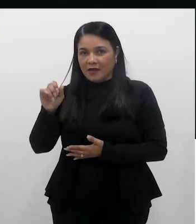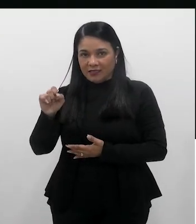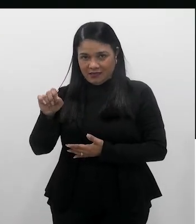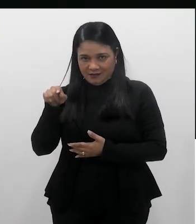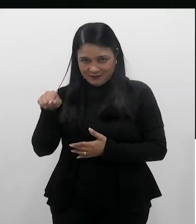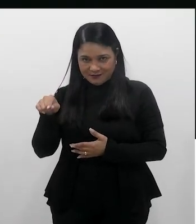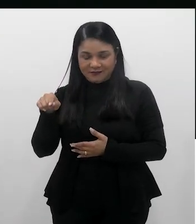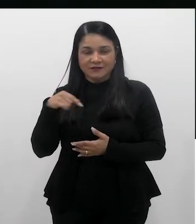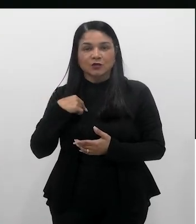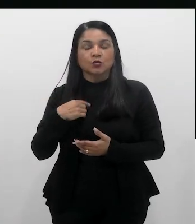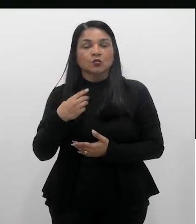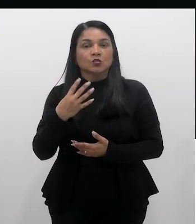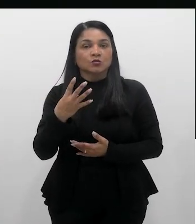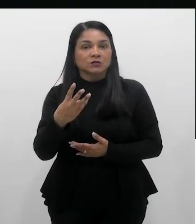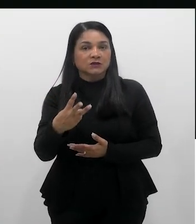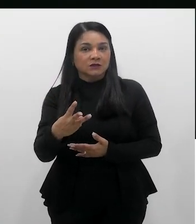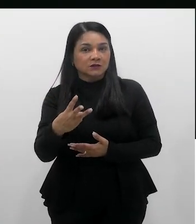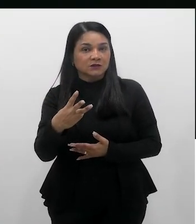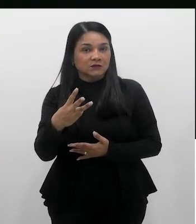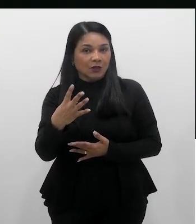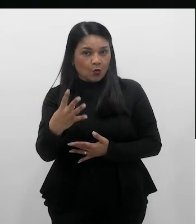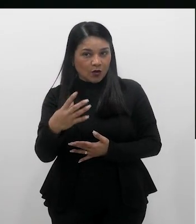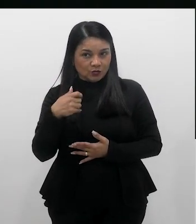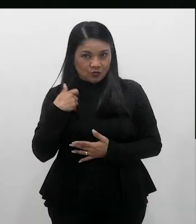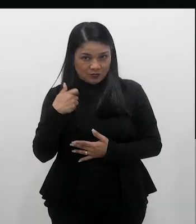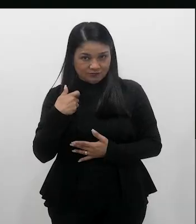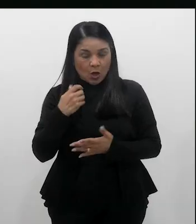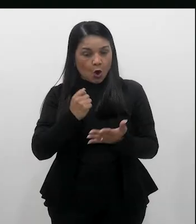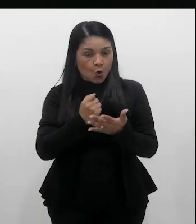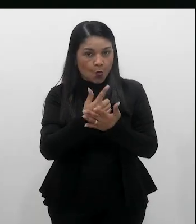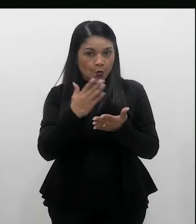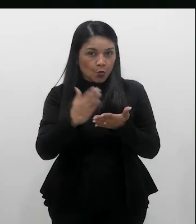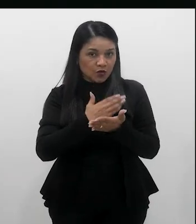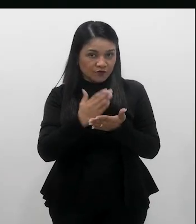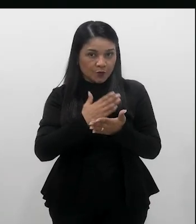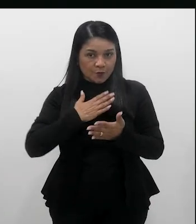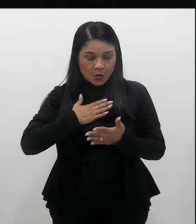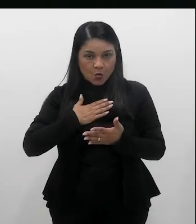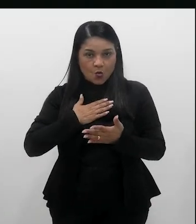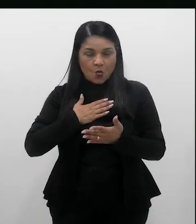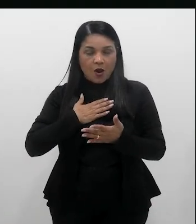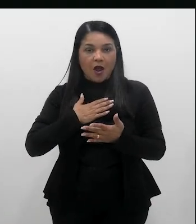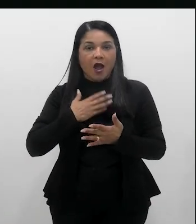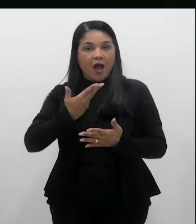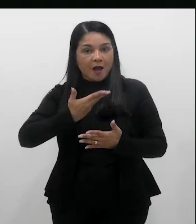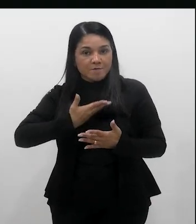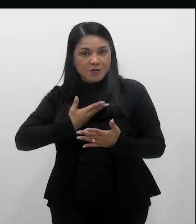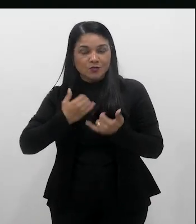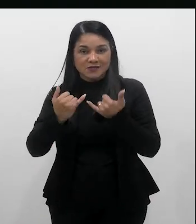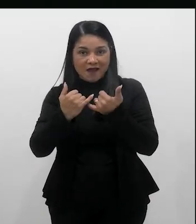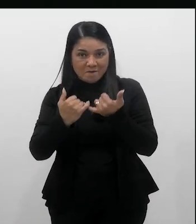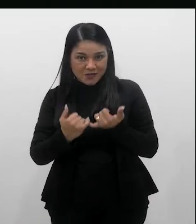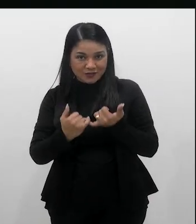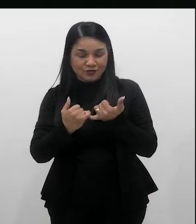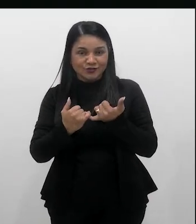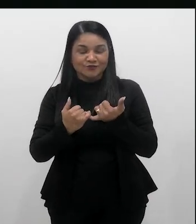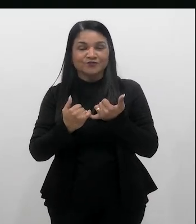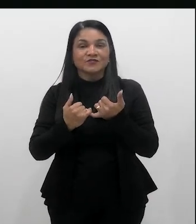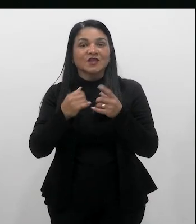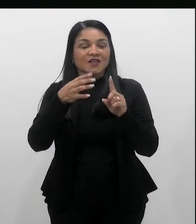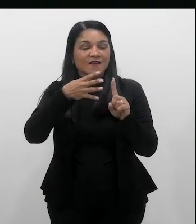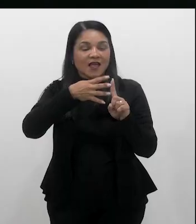anos. E a Berta comprou um livro meu, Amigos Amantes, que não tem nada a ver com biografia. É um livro de ficção